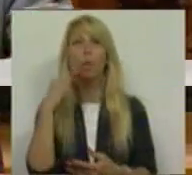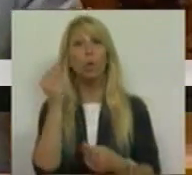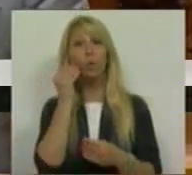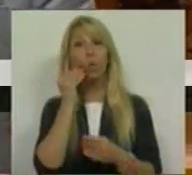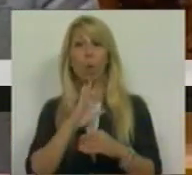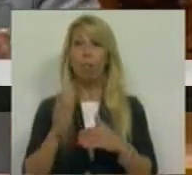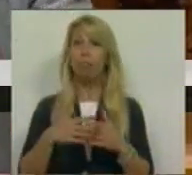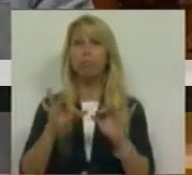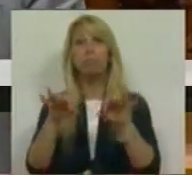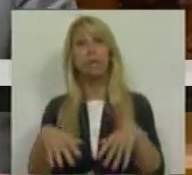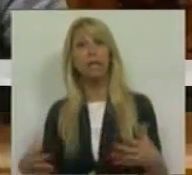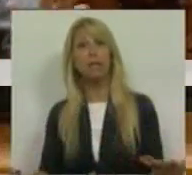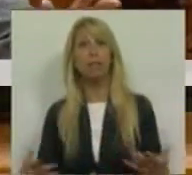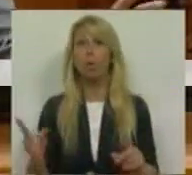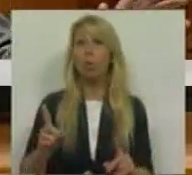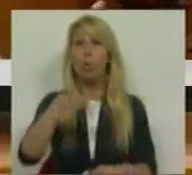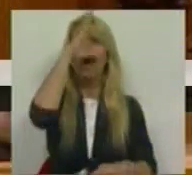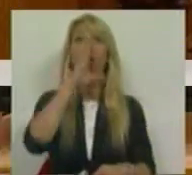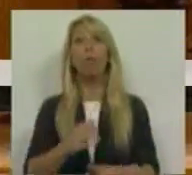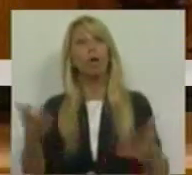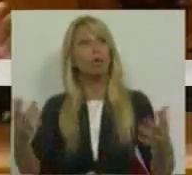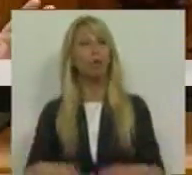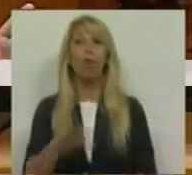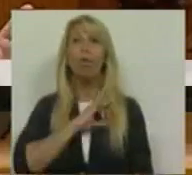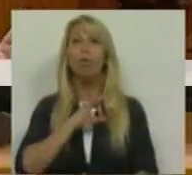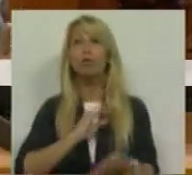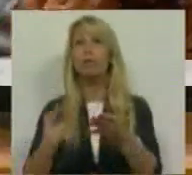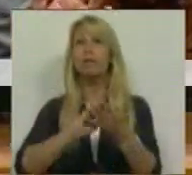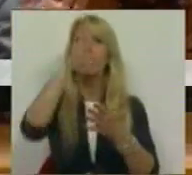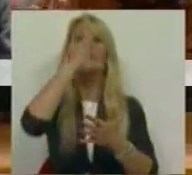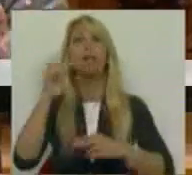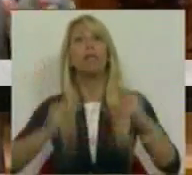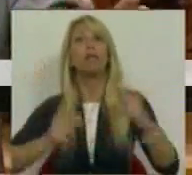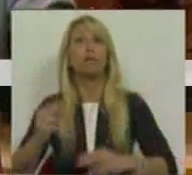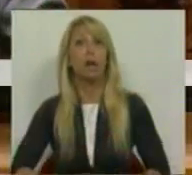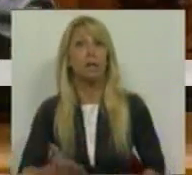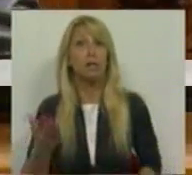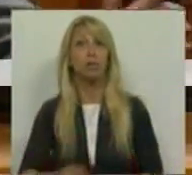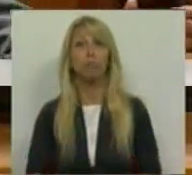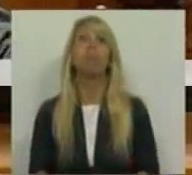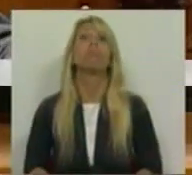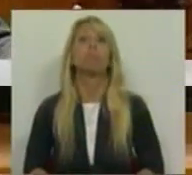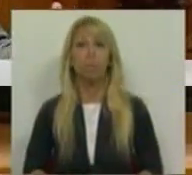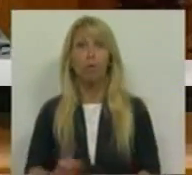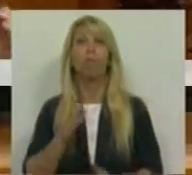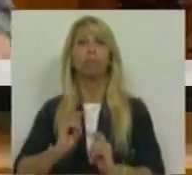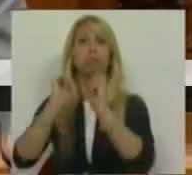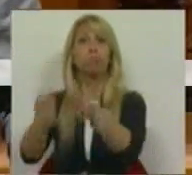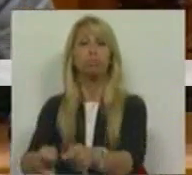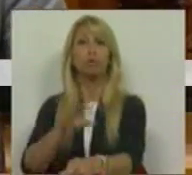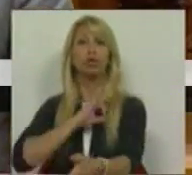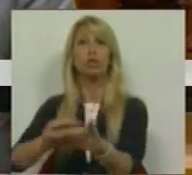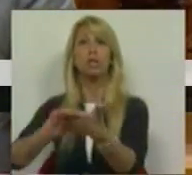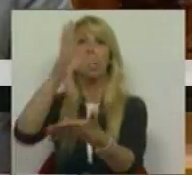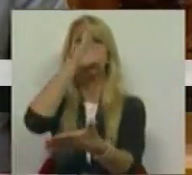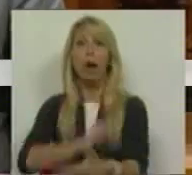nem será por um Ministro, será sobre o Sr. Secretário de Estado das Finanças. Afinal, delega no Sr. Secretário de Estado a